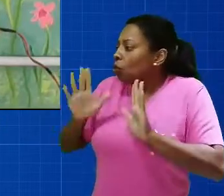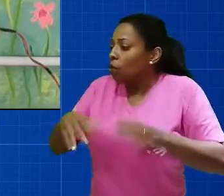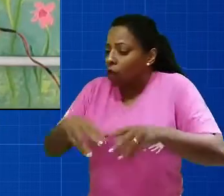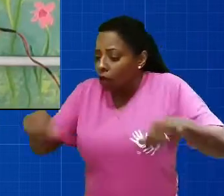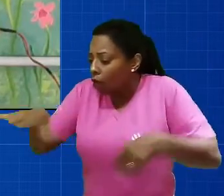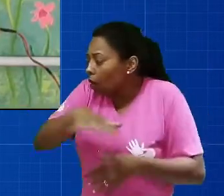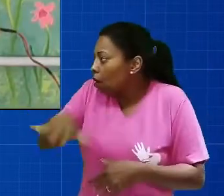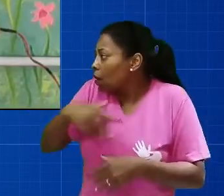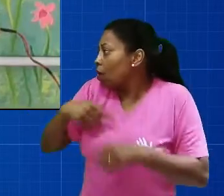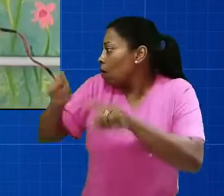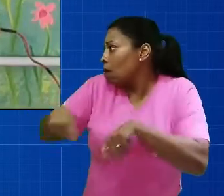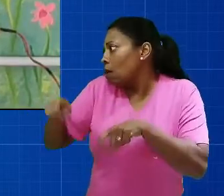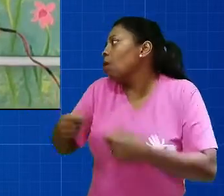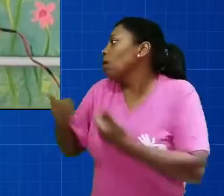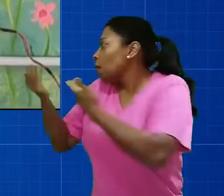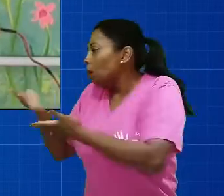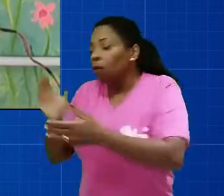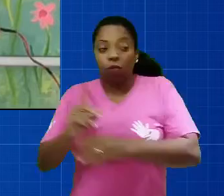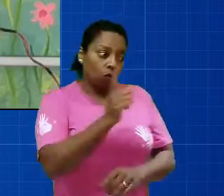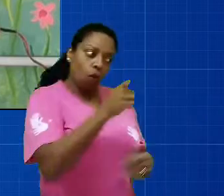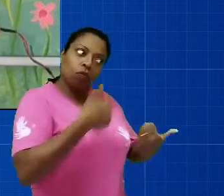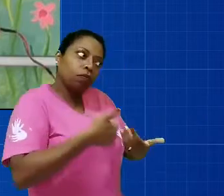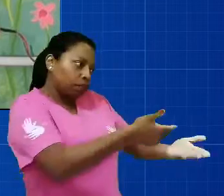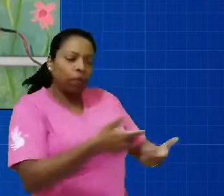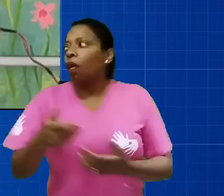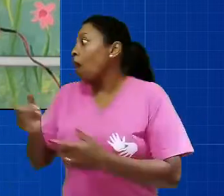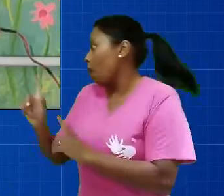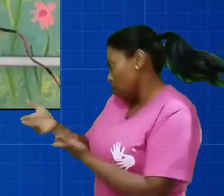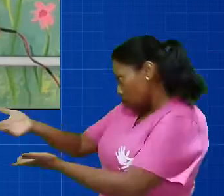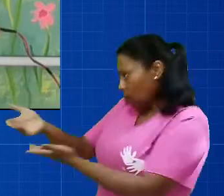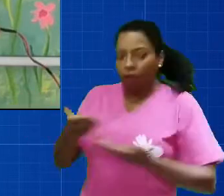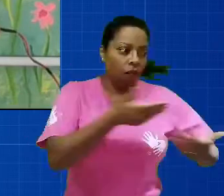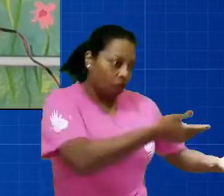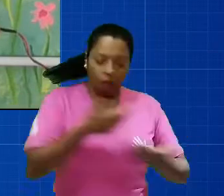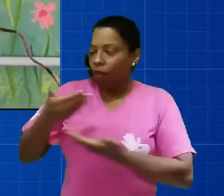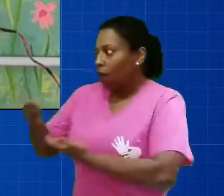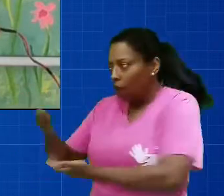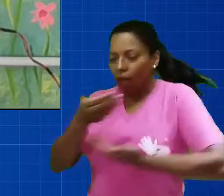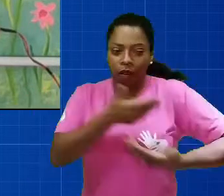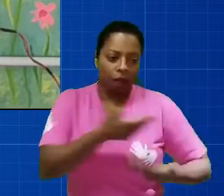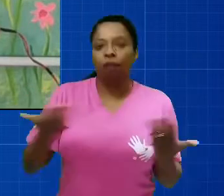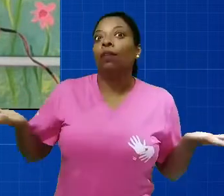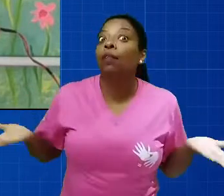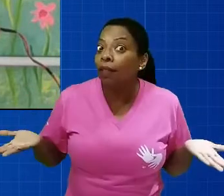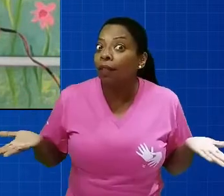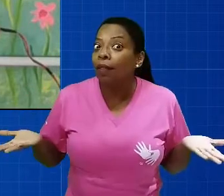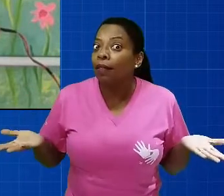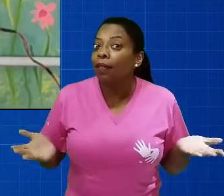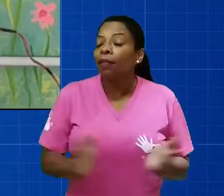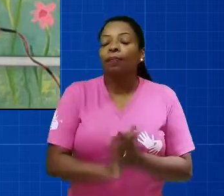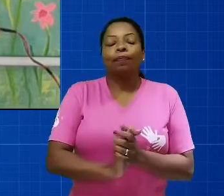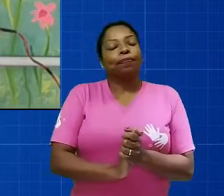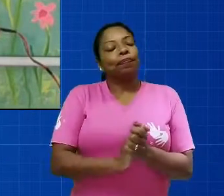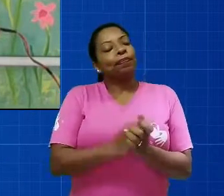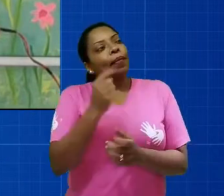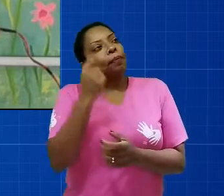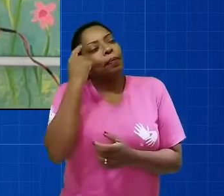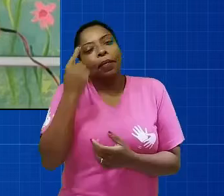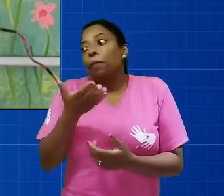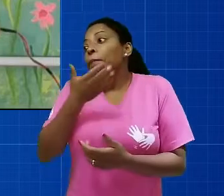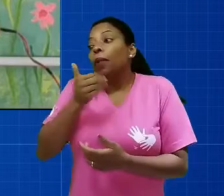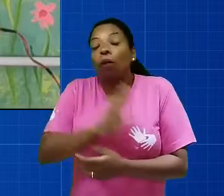jeito nenhum, é seu, de jeito nenhum. Como não conseguiram decidir, decidiram levar para um sábio que morava numa